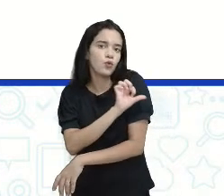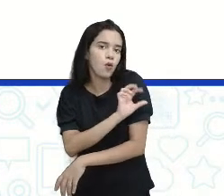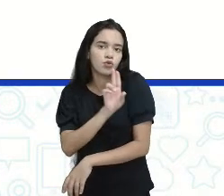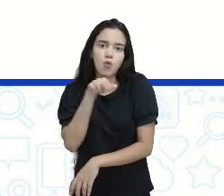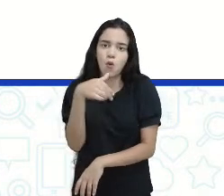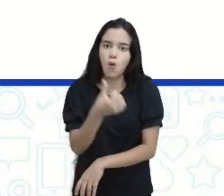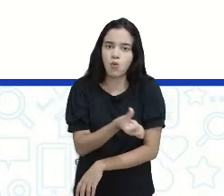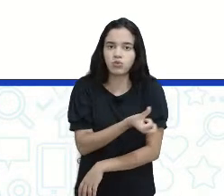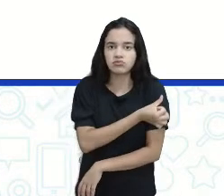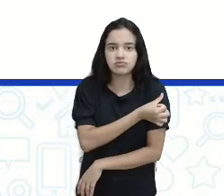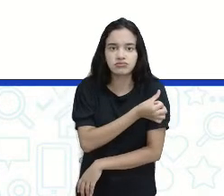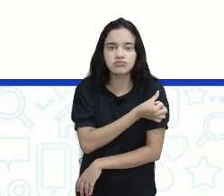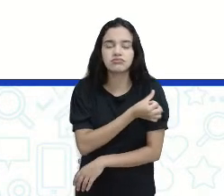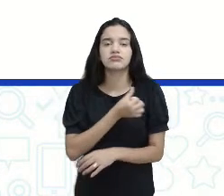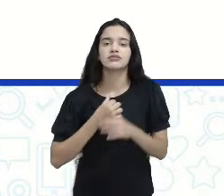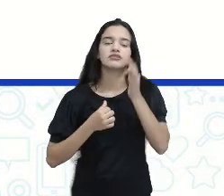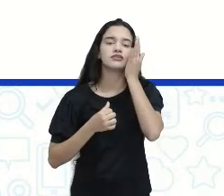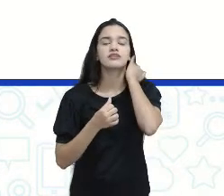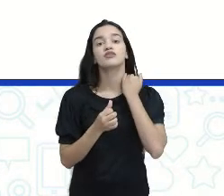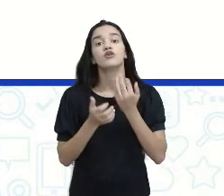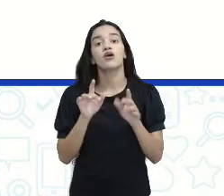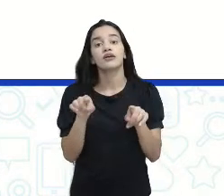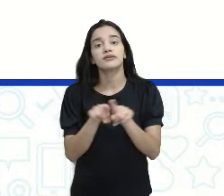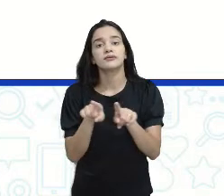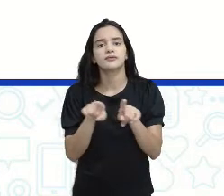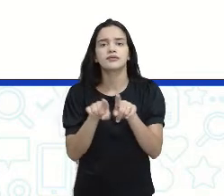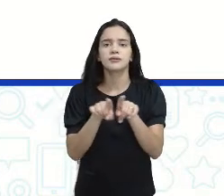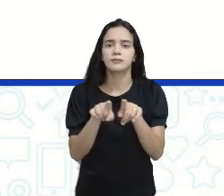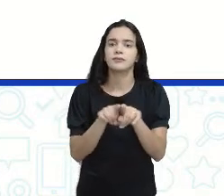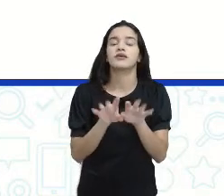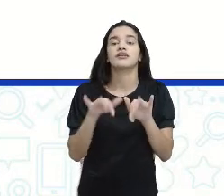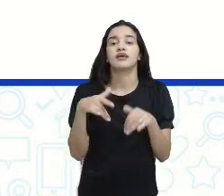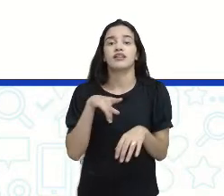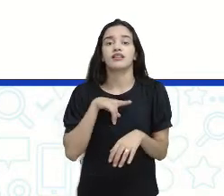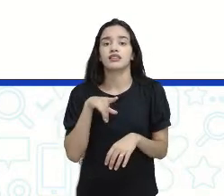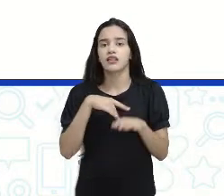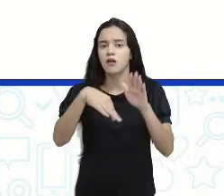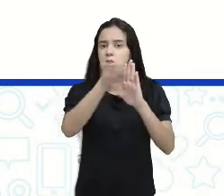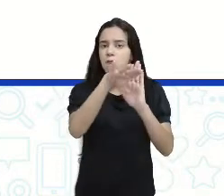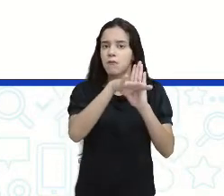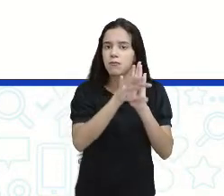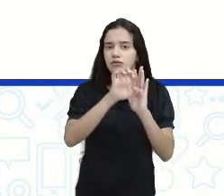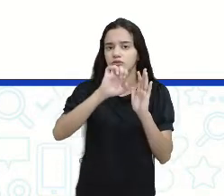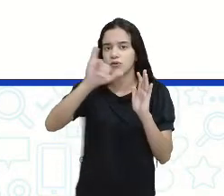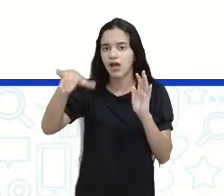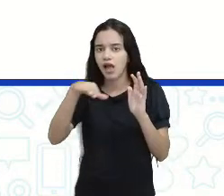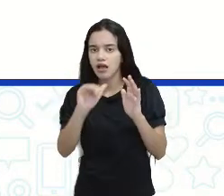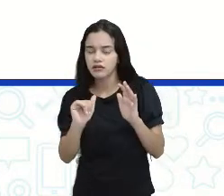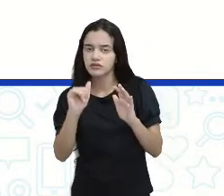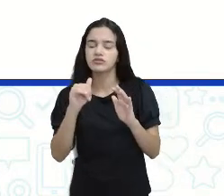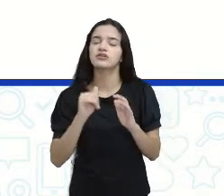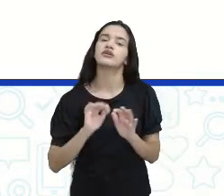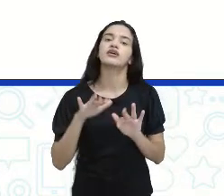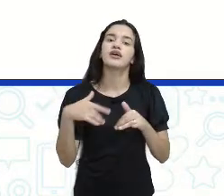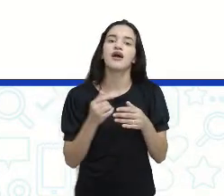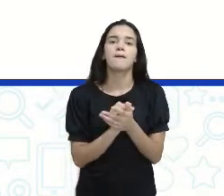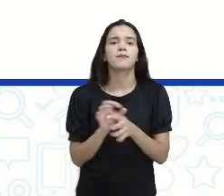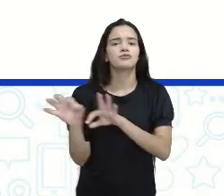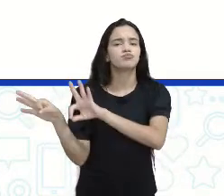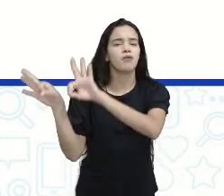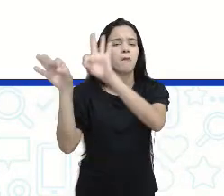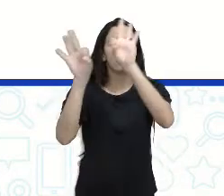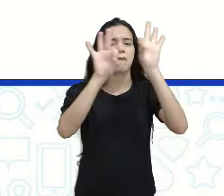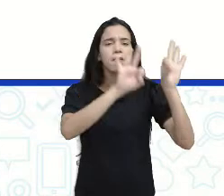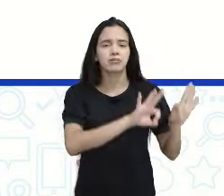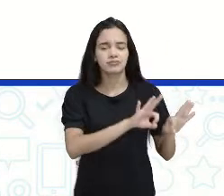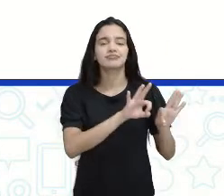6º, Educação para Jovens e Adultos. Lá tem uma programação infinita. Dá para fazer igual as séries, né? Fazer uma maratona